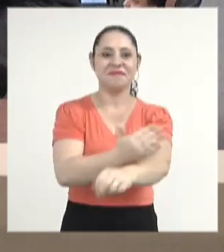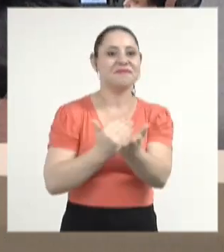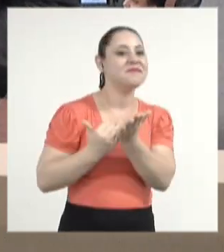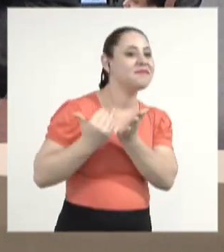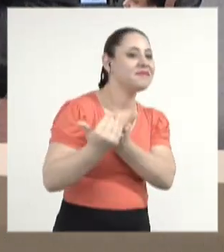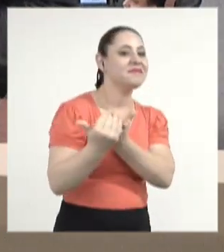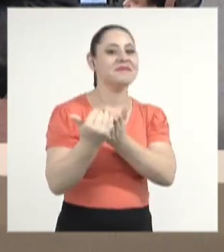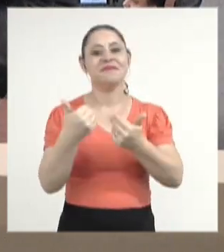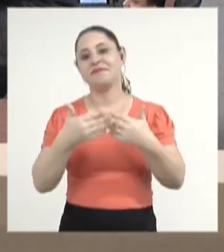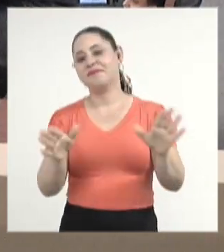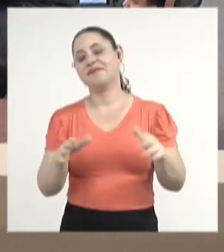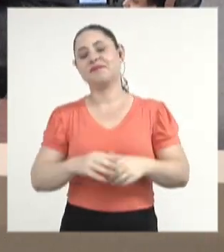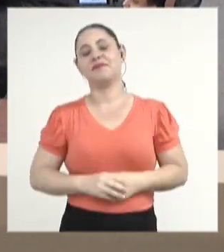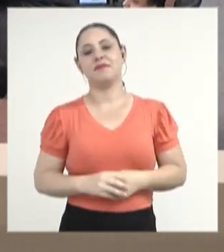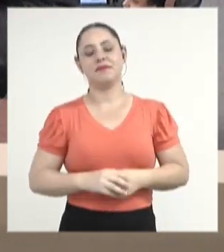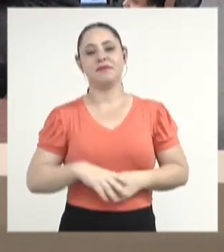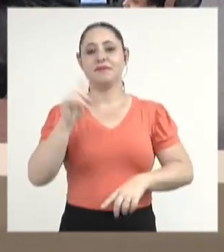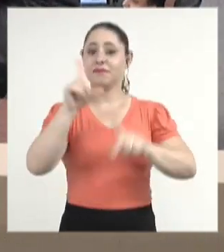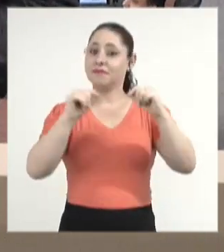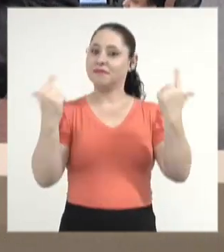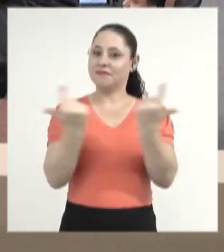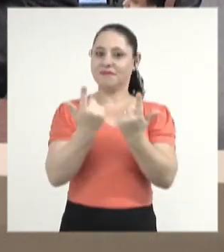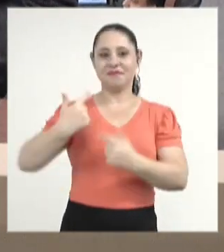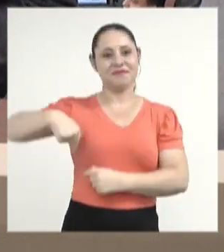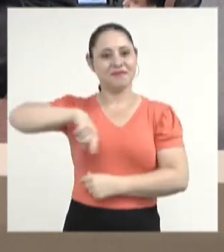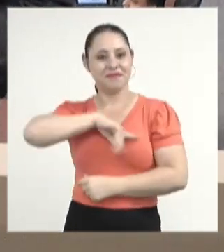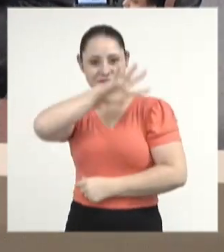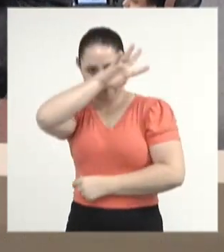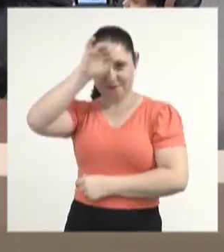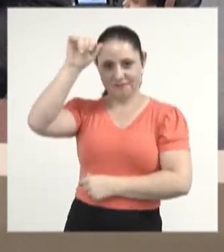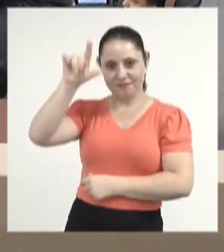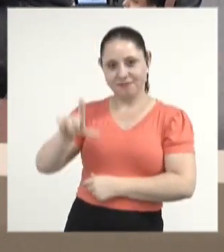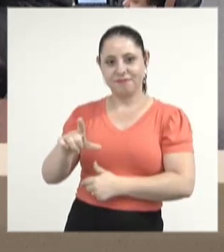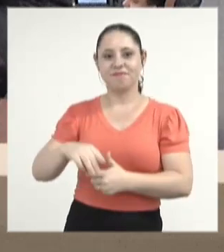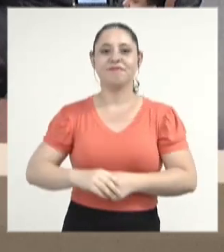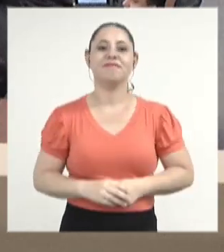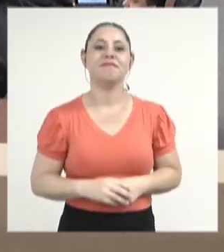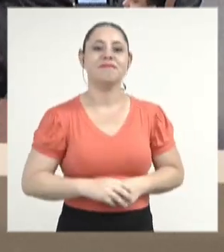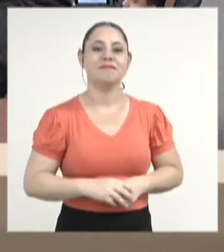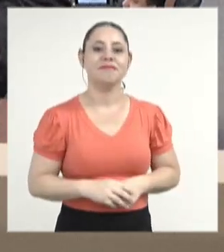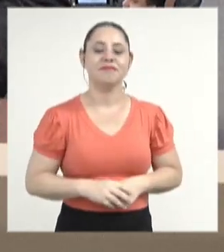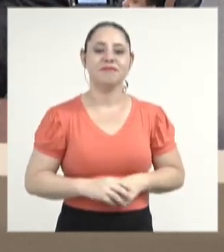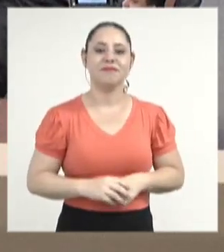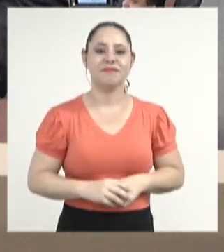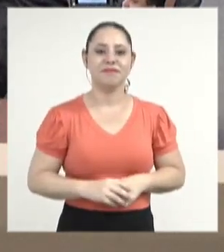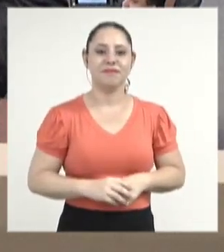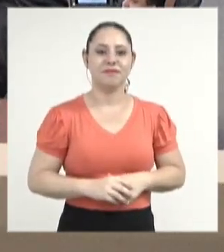plenária ao vivo. TV Alemes, a TV da gente de MS.